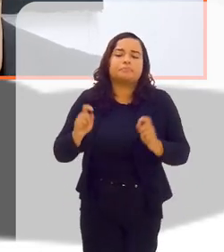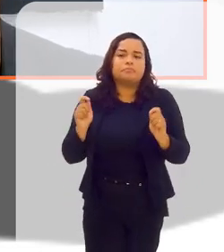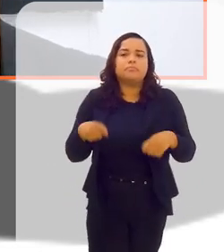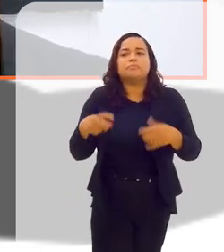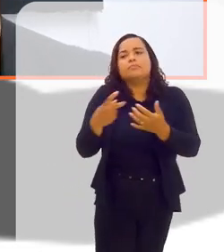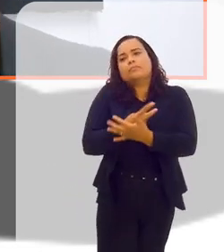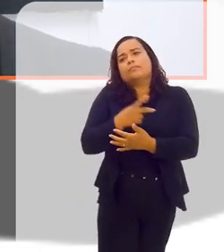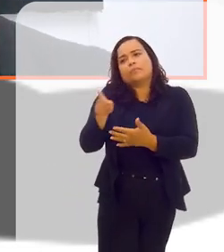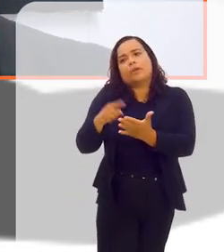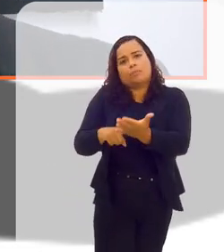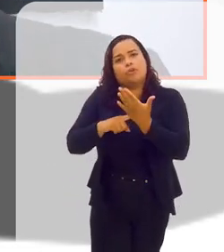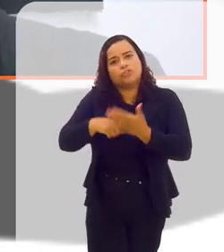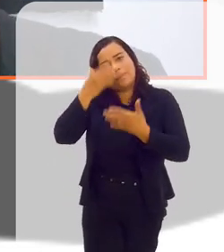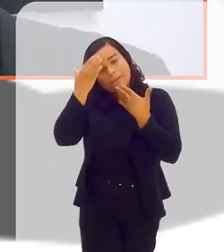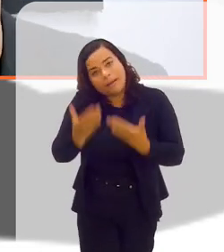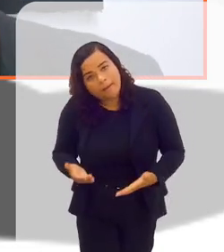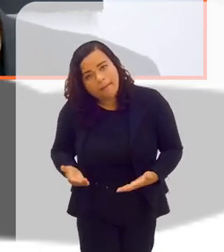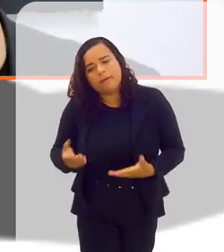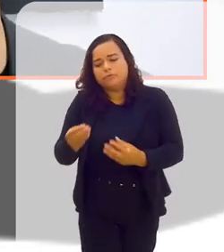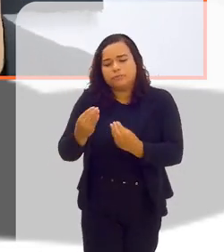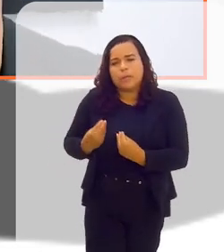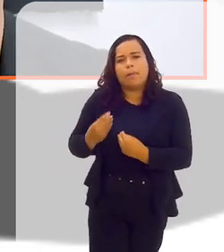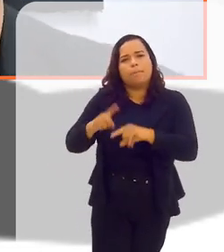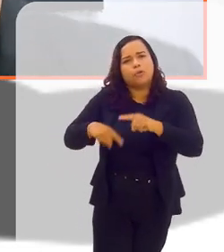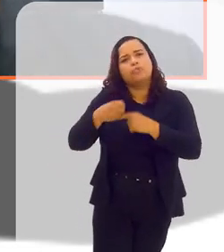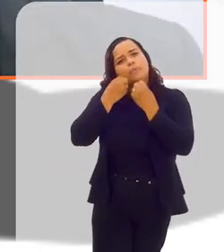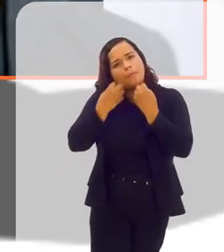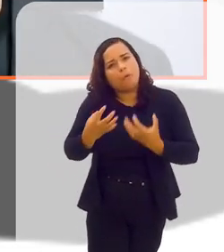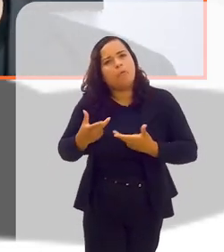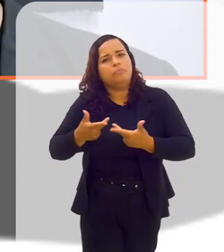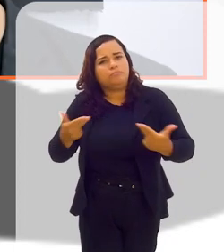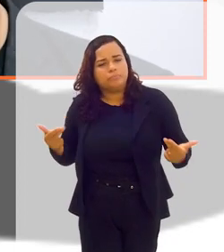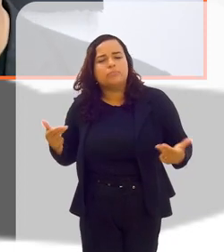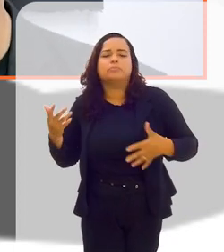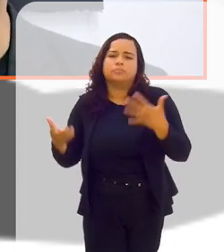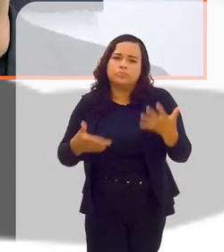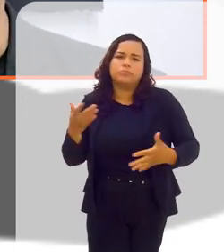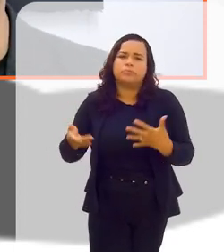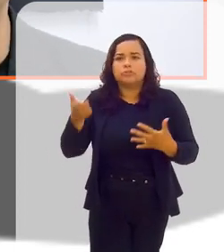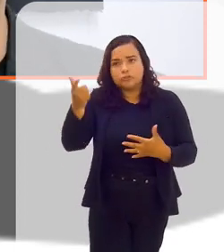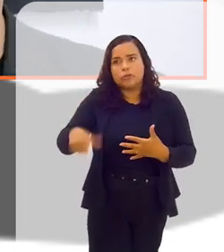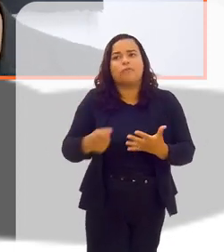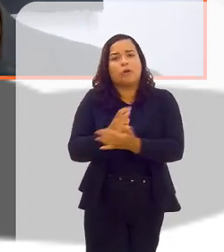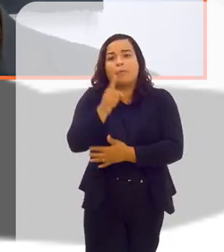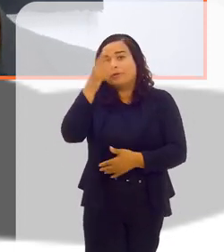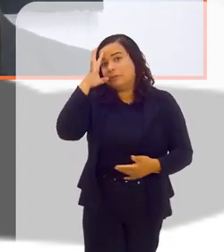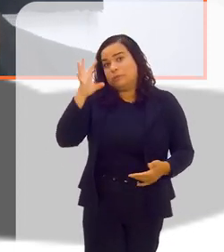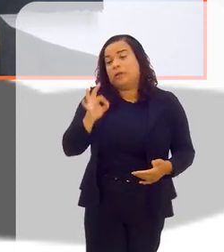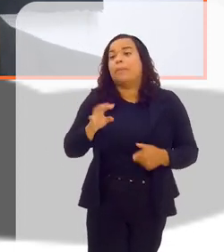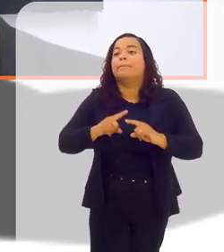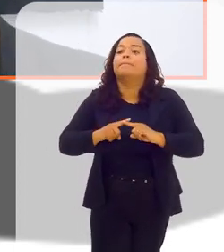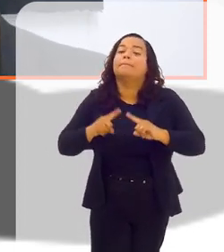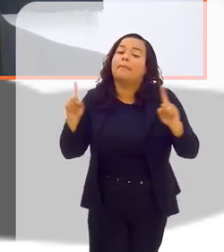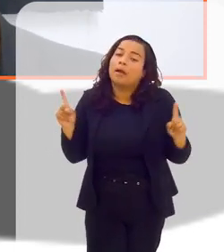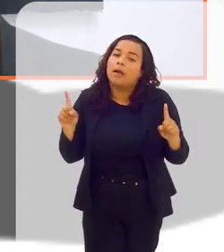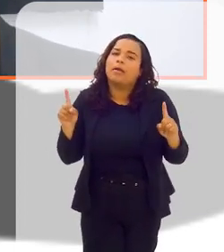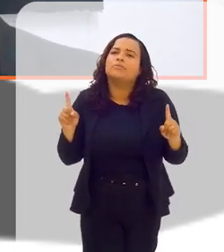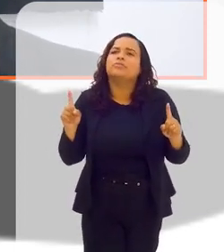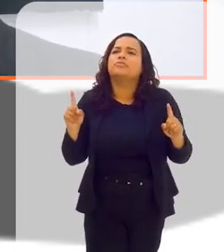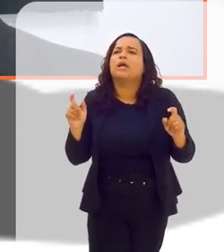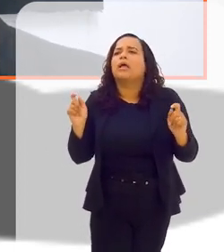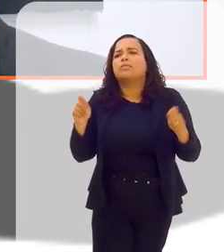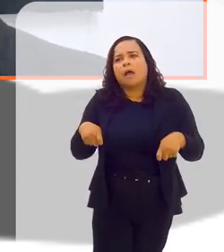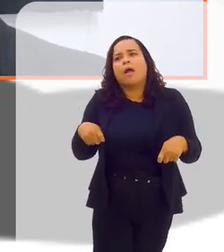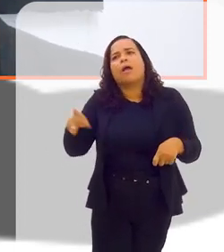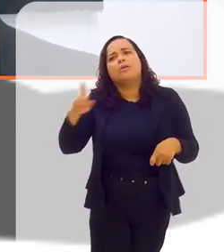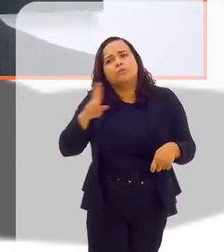querendo, por assim dizer, demonstrar uma gratidão por ter recebido o produto como cortesia, comprando de novo, você não tem essa garantia, mas isso dá